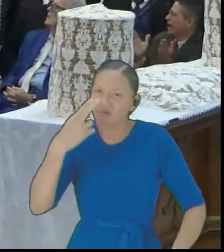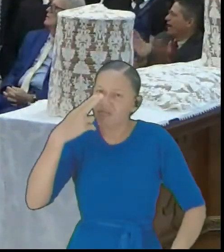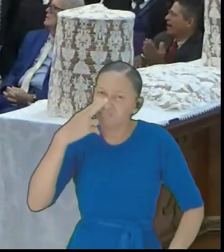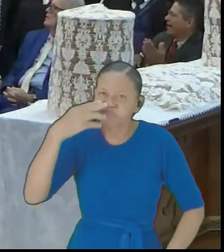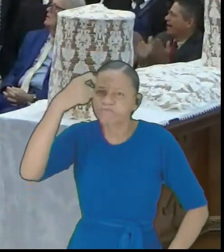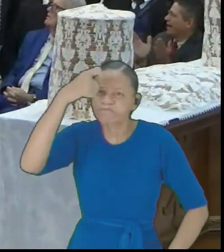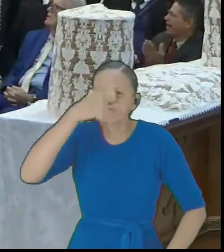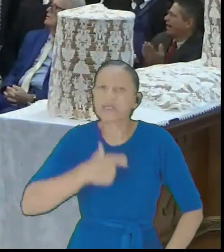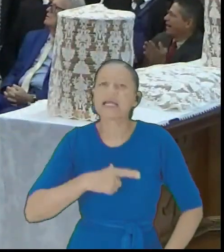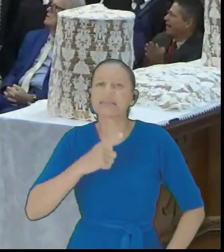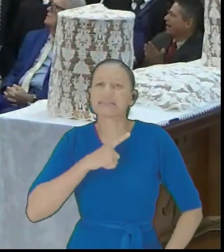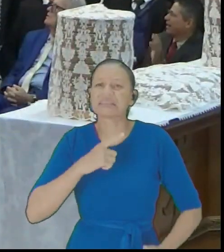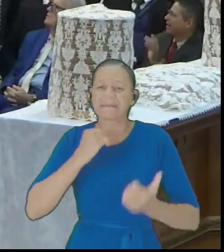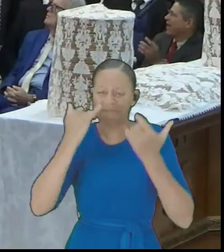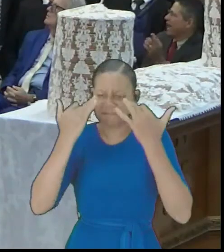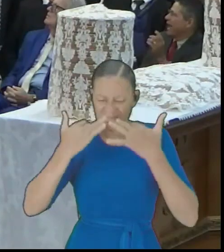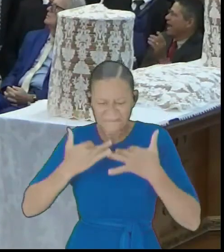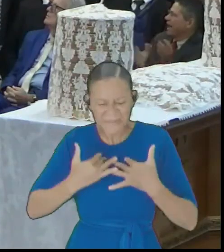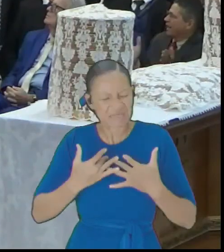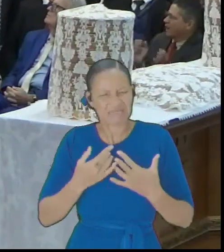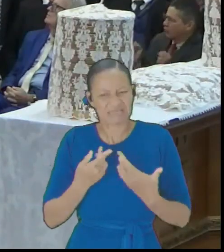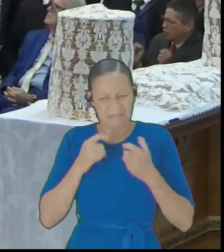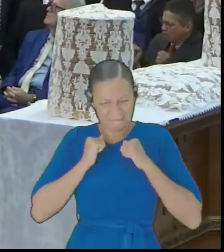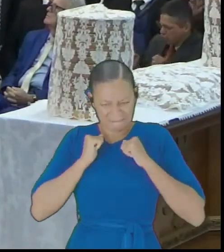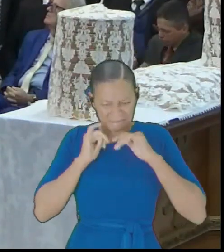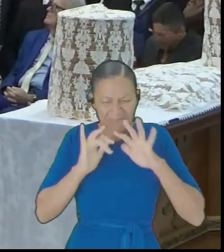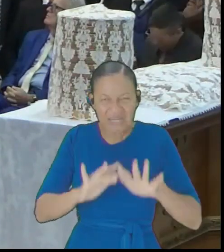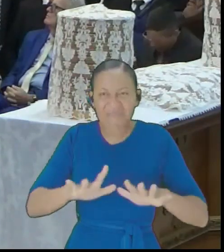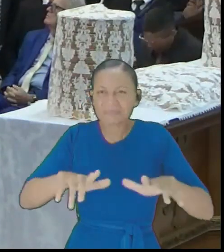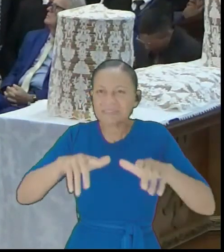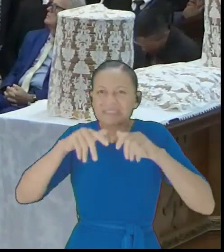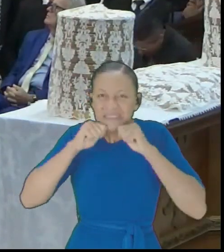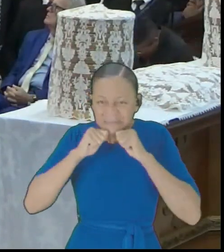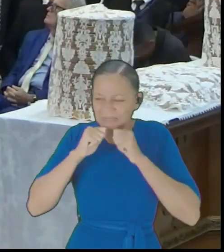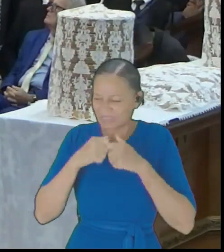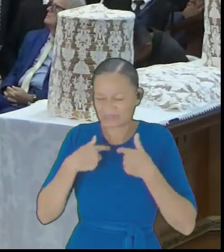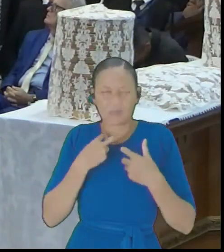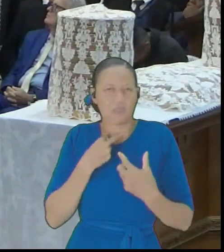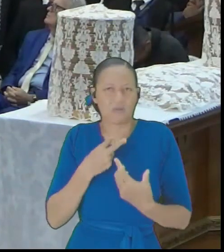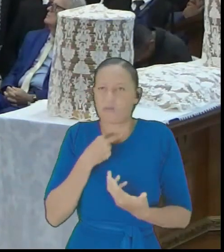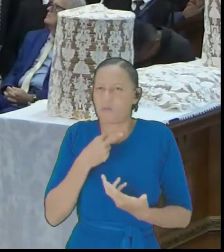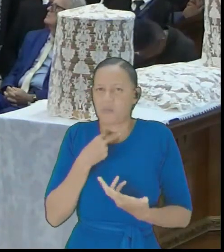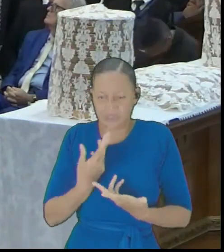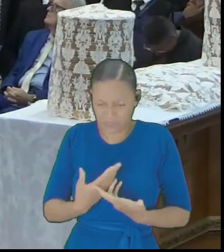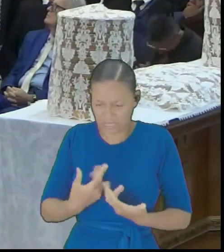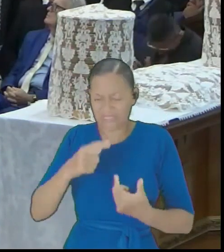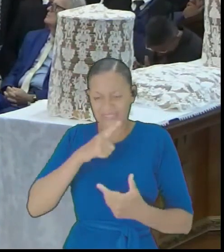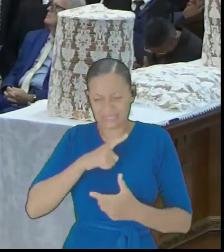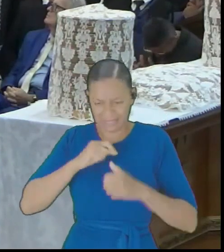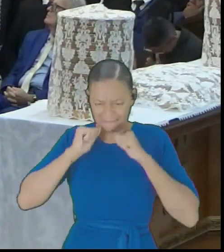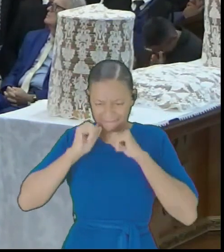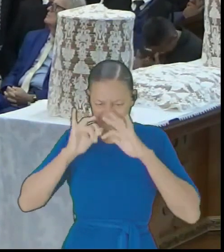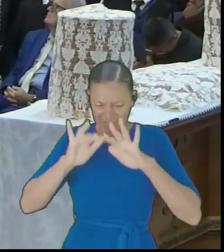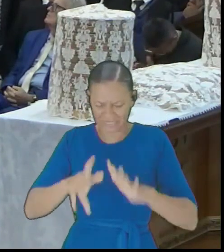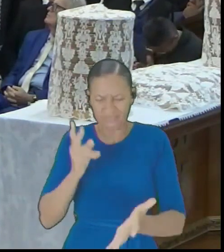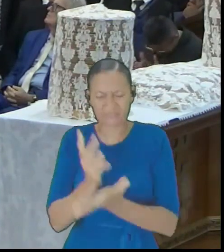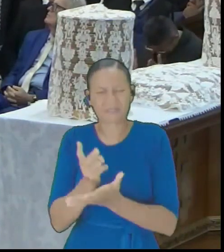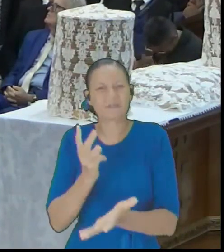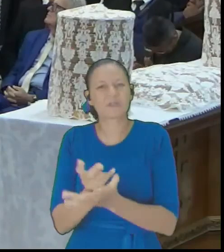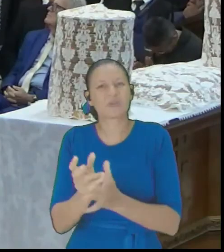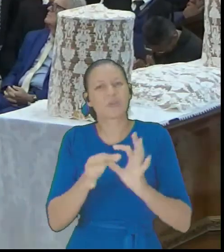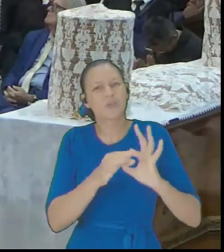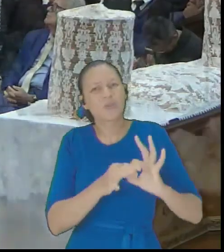eu, e quem tem bênção não amaldiçoa, quem tem bênção é portador de bênção, quem tem bênção mantém comunhão